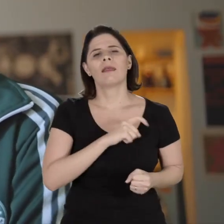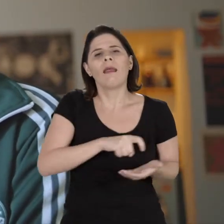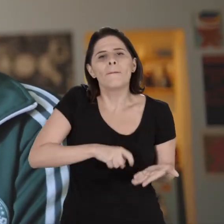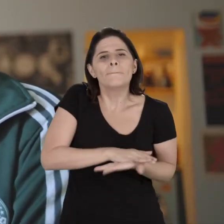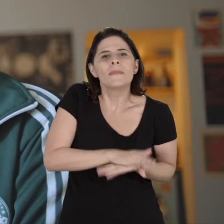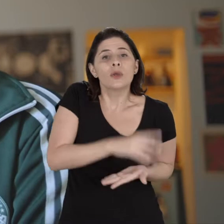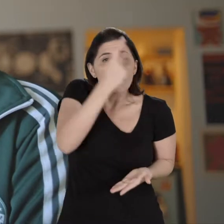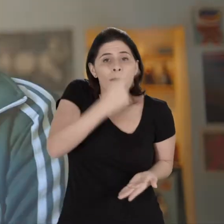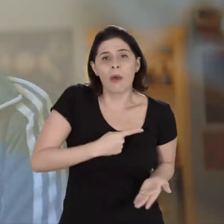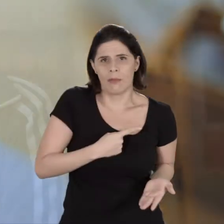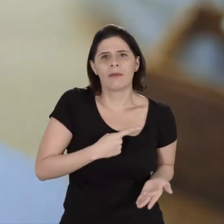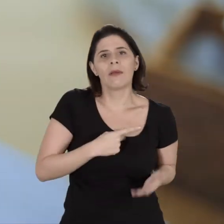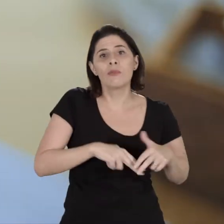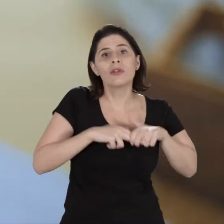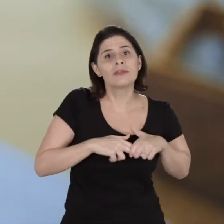que eu acho legal eu estou publicando.